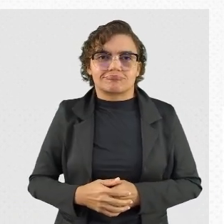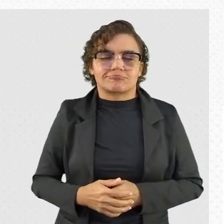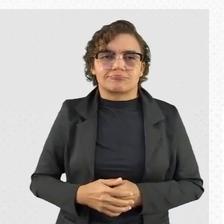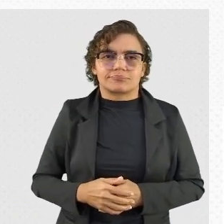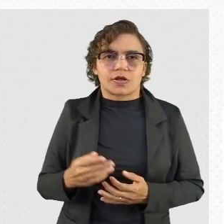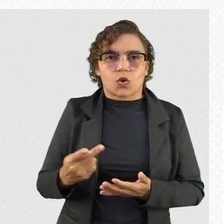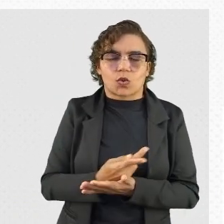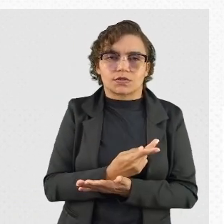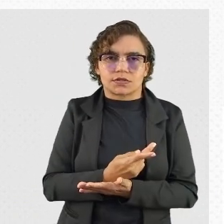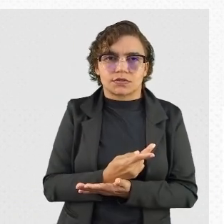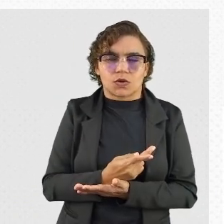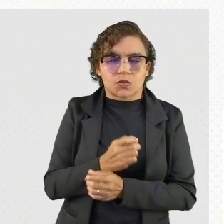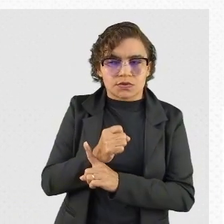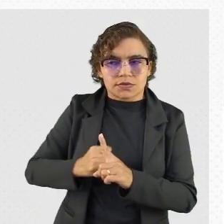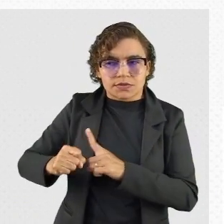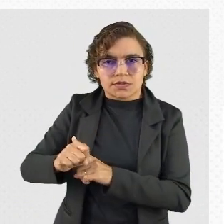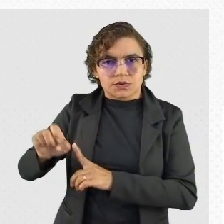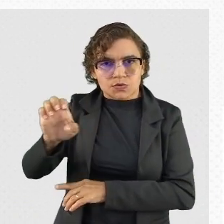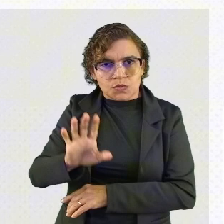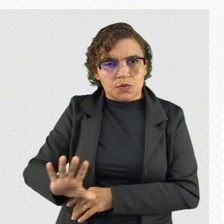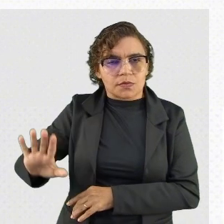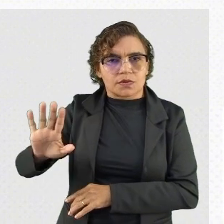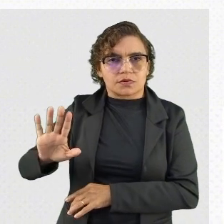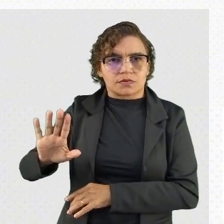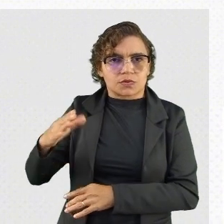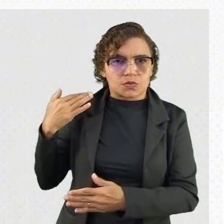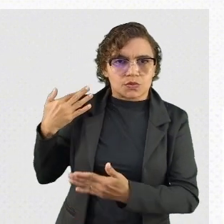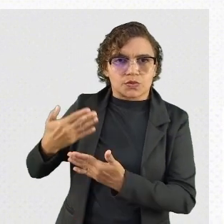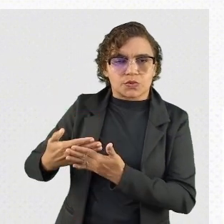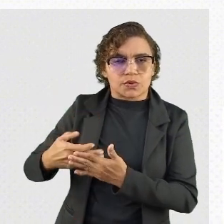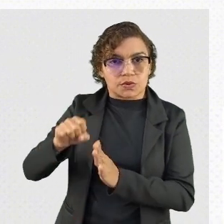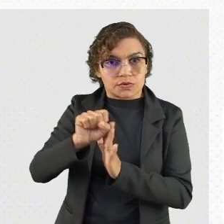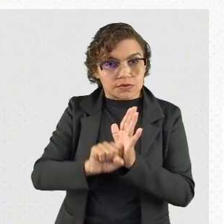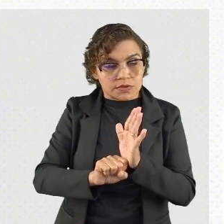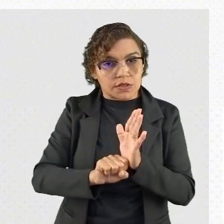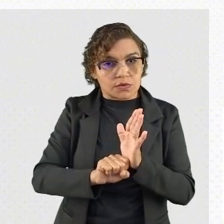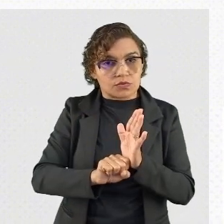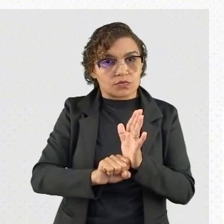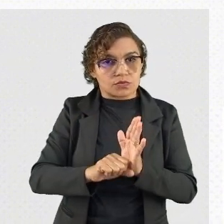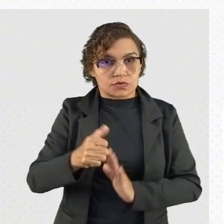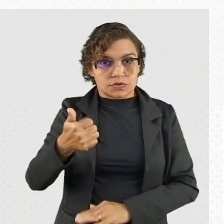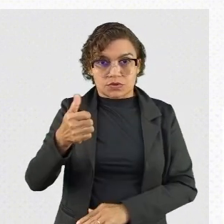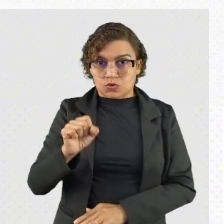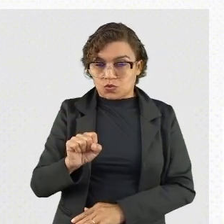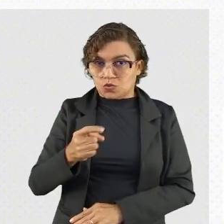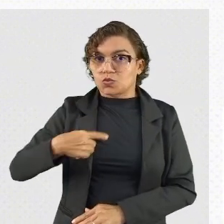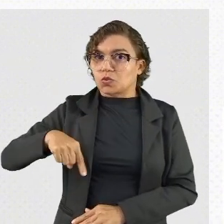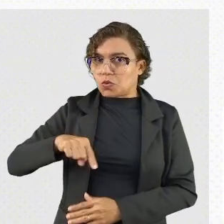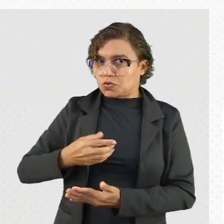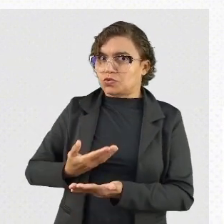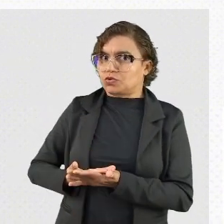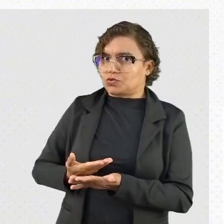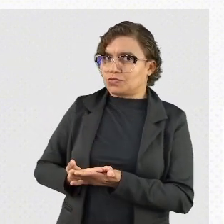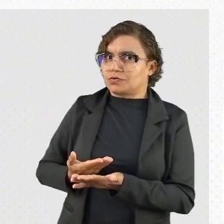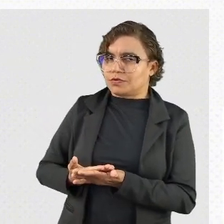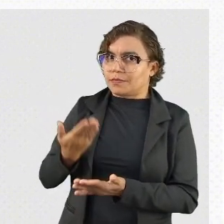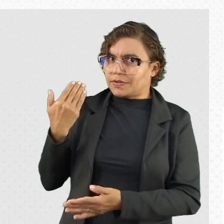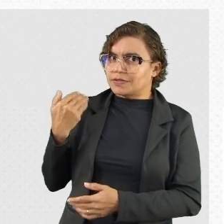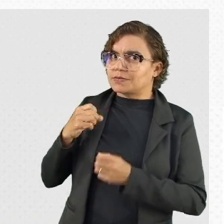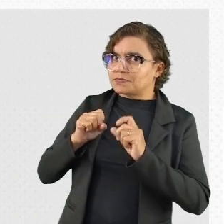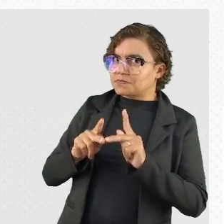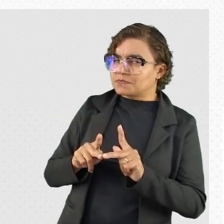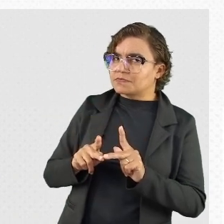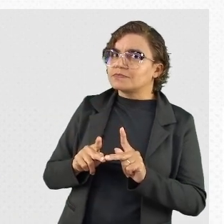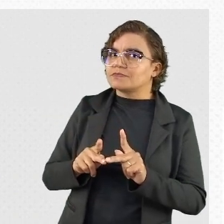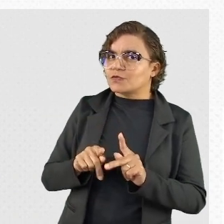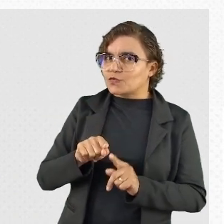na sociedade europeia ao longo do século XVIII. Estudamos isso aqui nas aulas passadas, então está